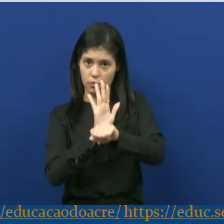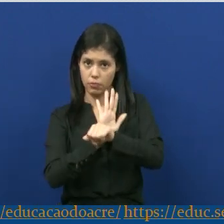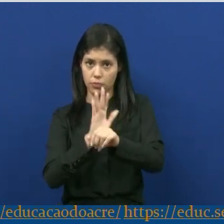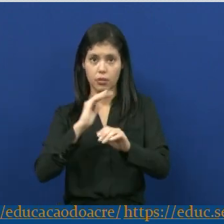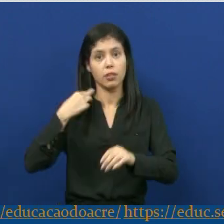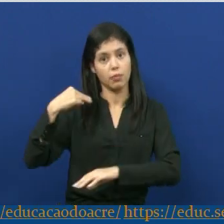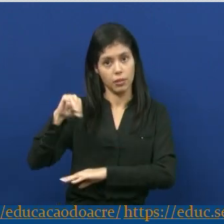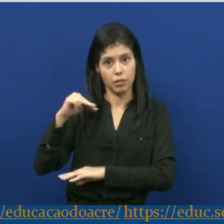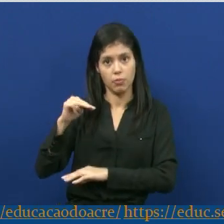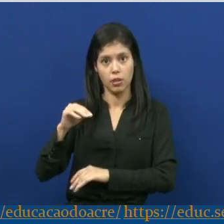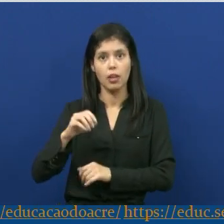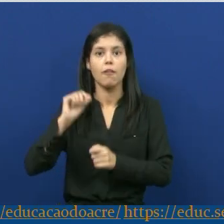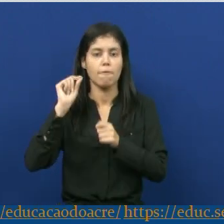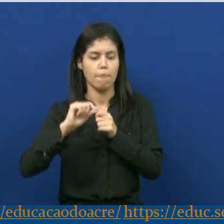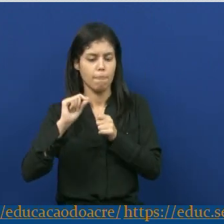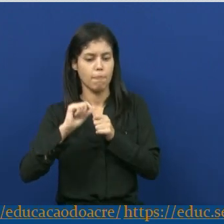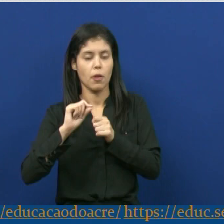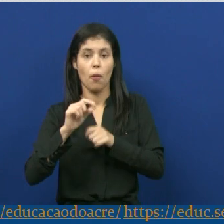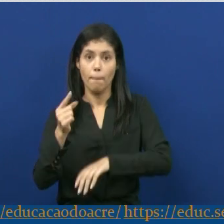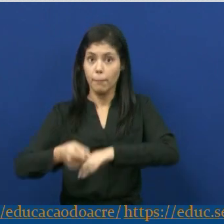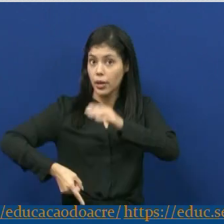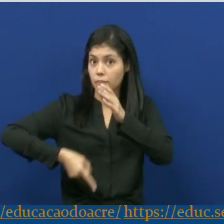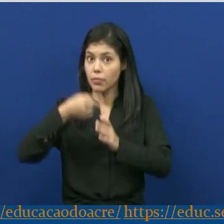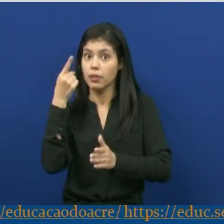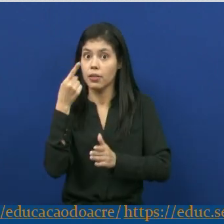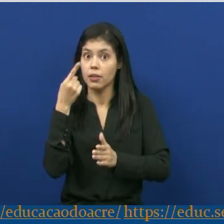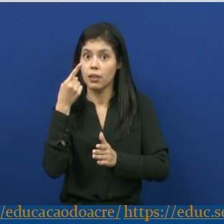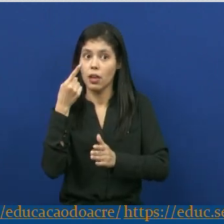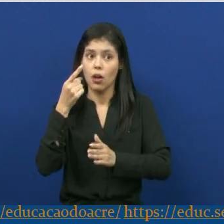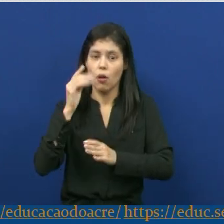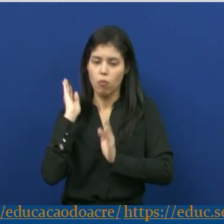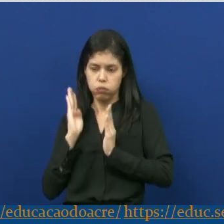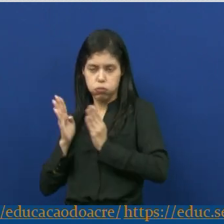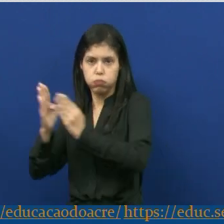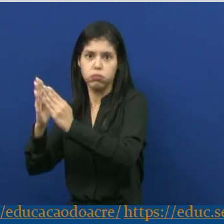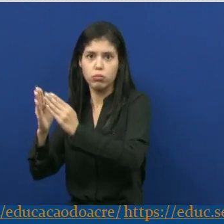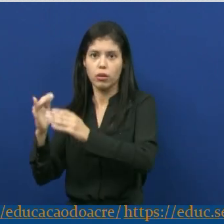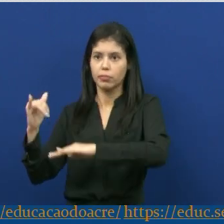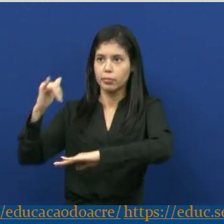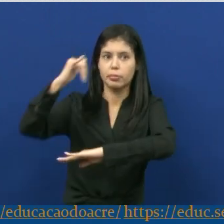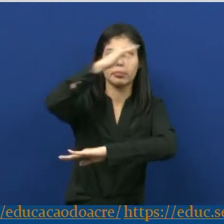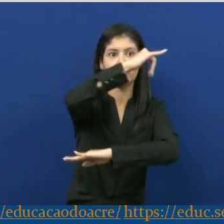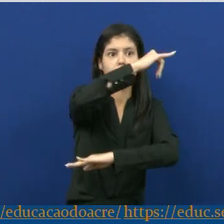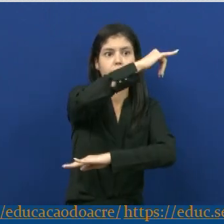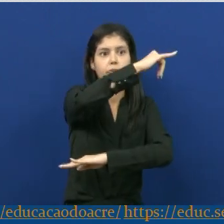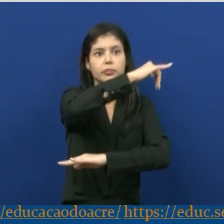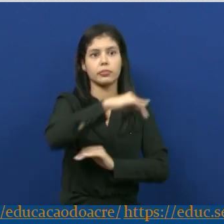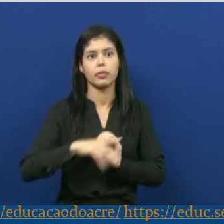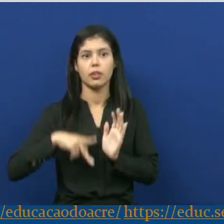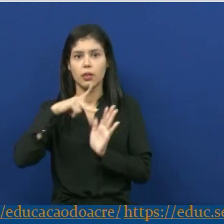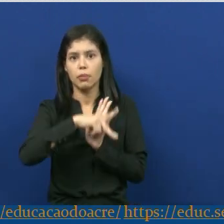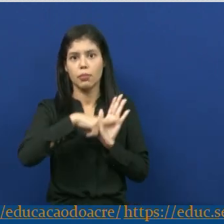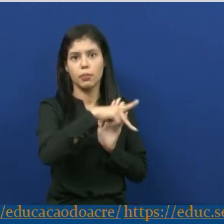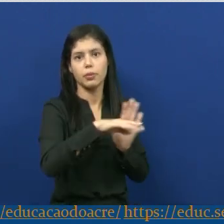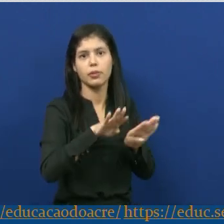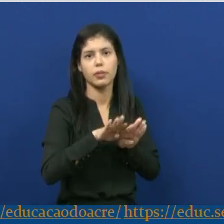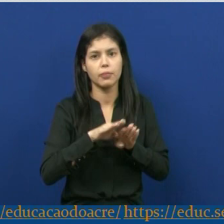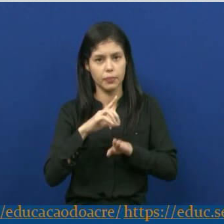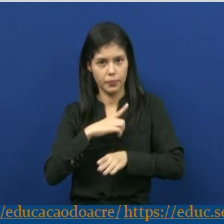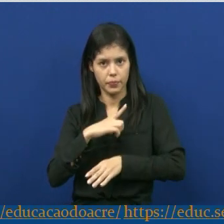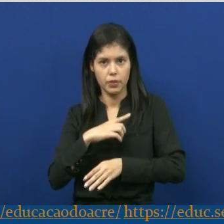foi possível construir o primeiro motor o primeiro trem o primeiro avião você só observando